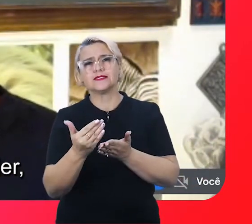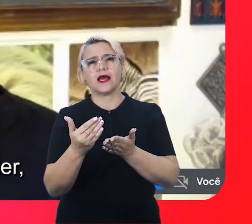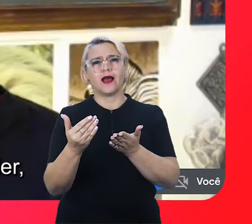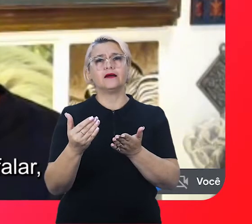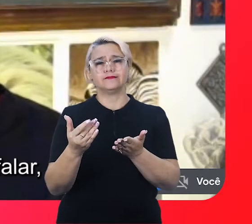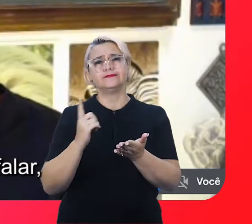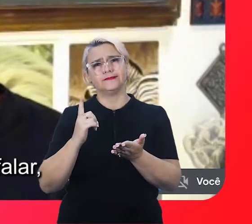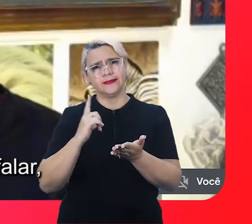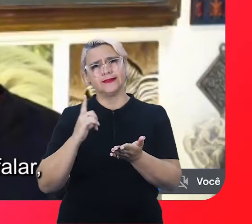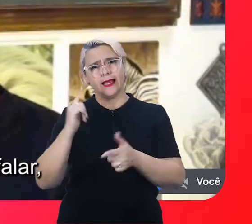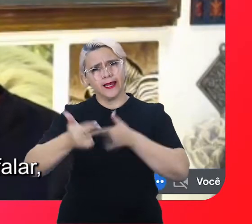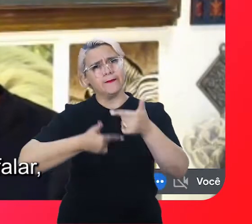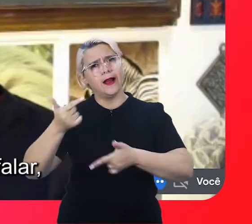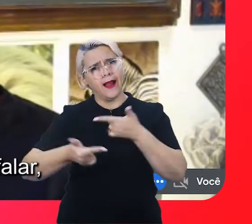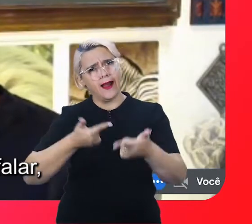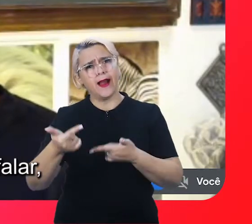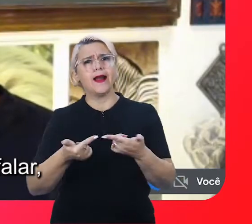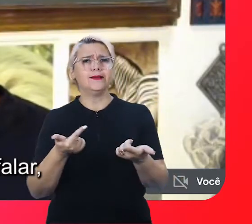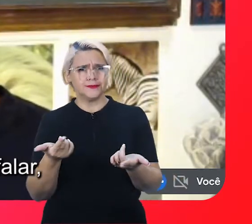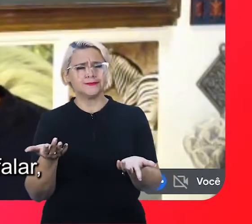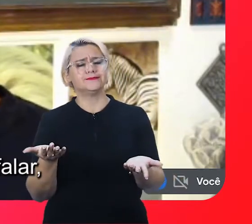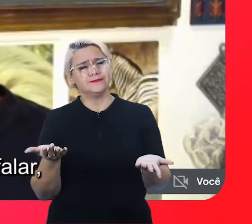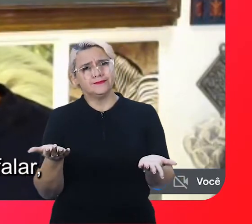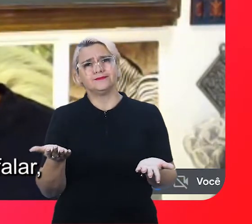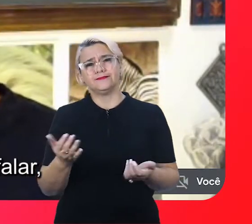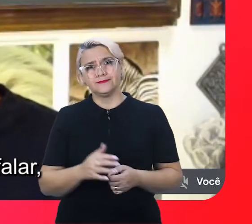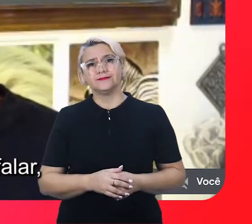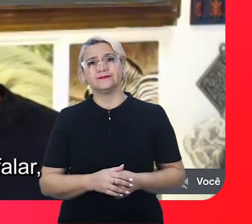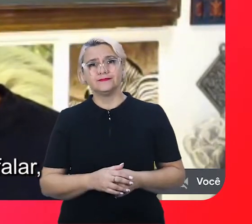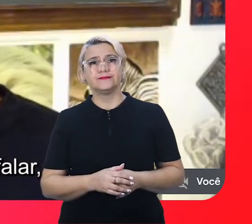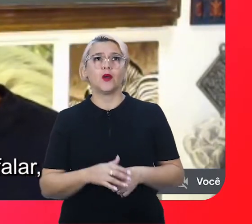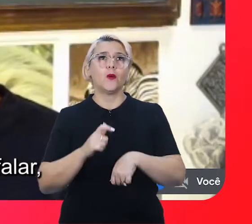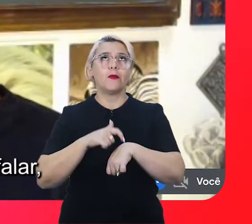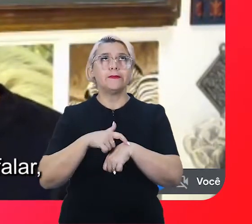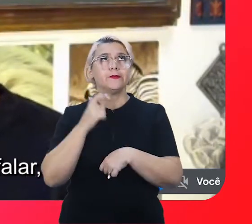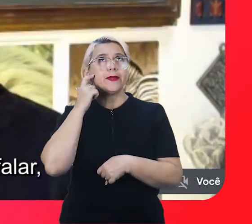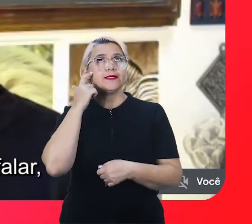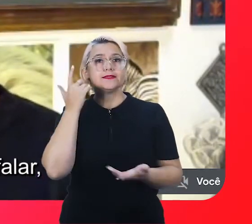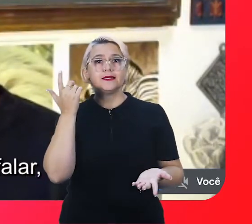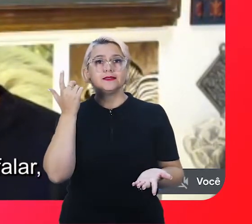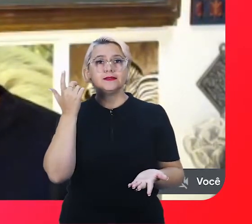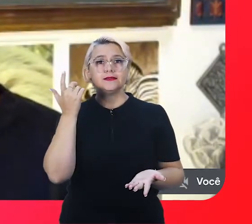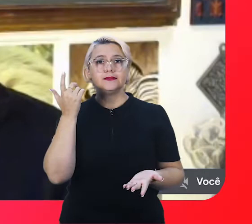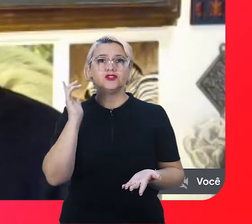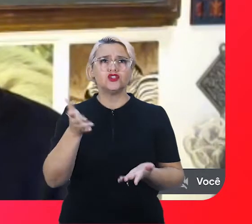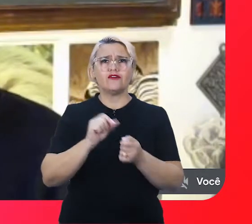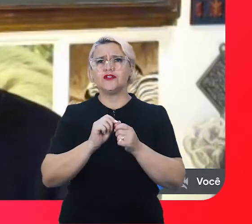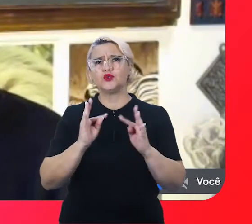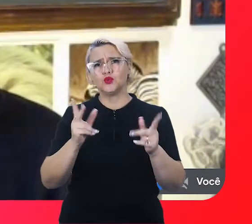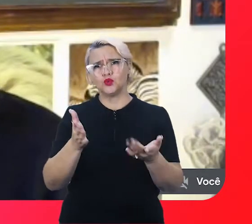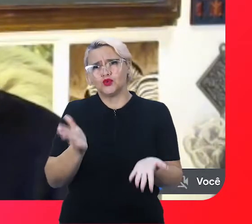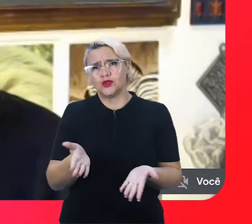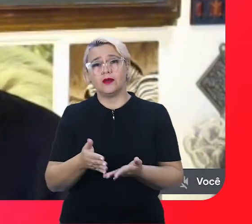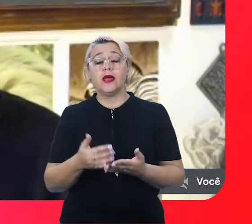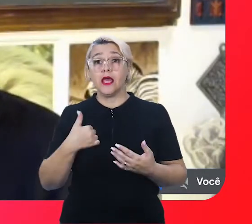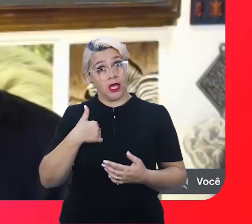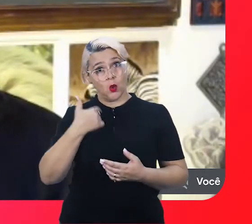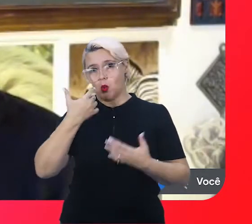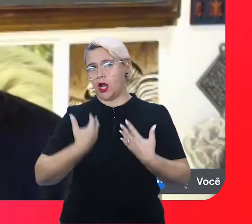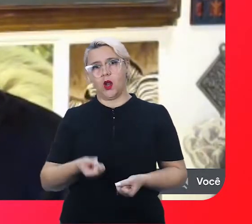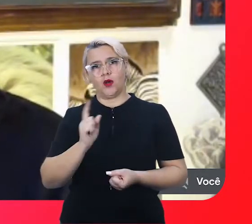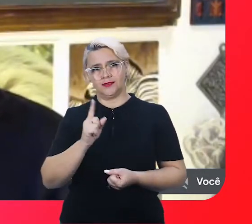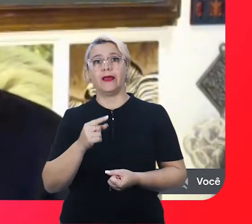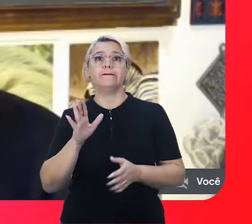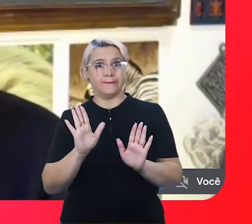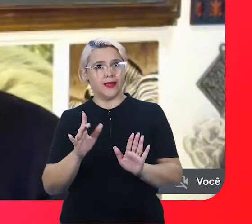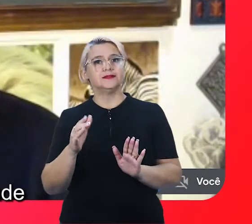um custo, né, um custo mesmo de você, em algum momento, falar, já dei tudo que tinha. Eu não me cansei, não, mas ele